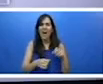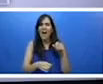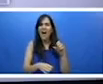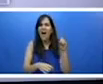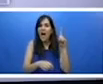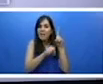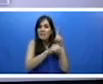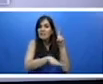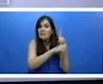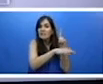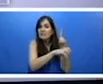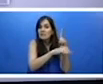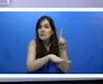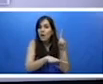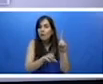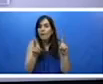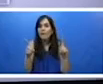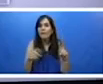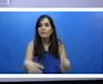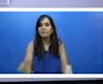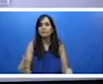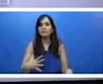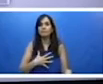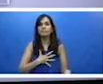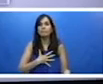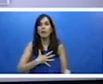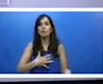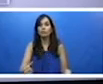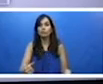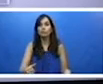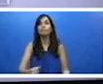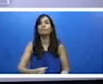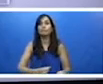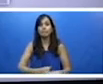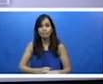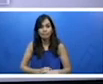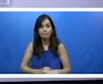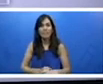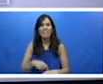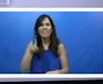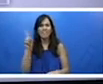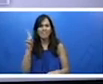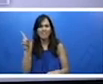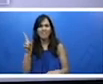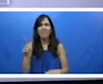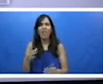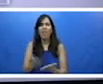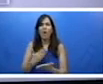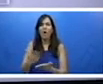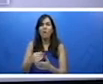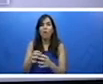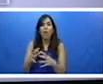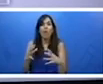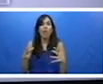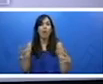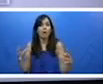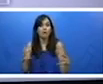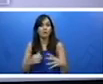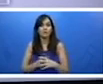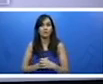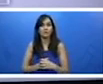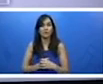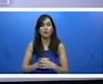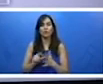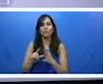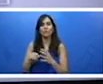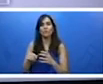no exílio em Petrópolis por vezes desperta mais atenção do que sua imensa obra. Mariana Lembo